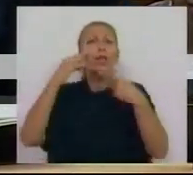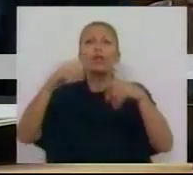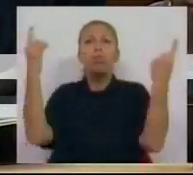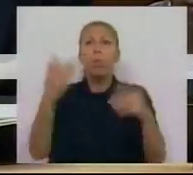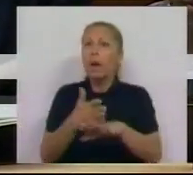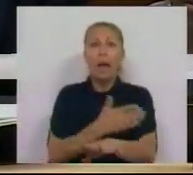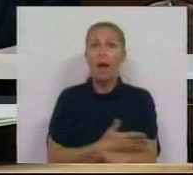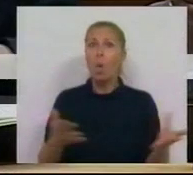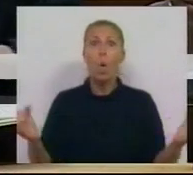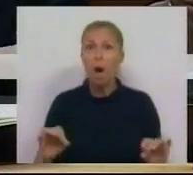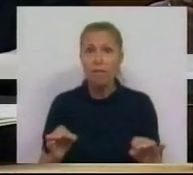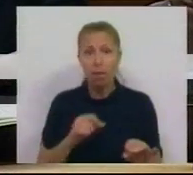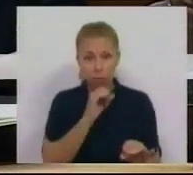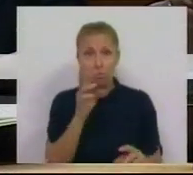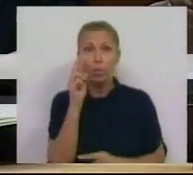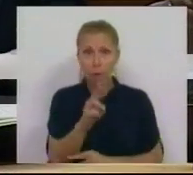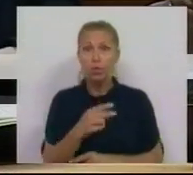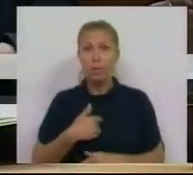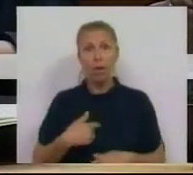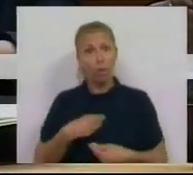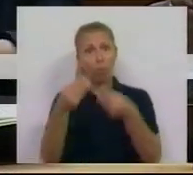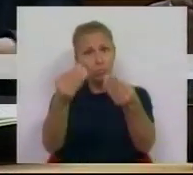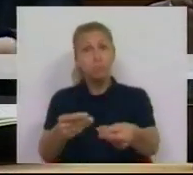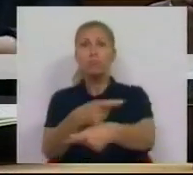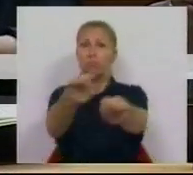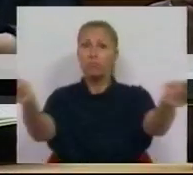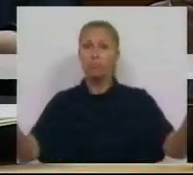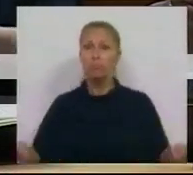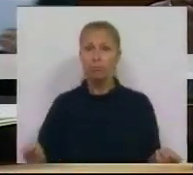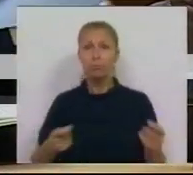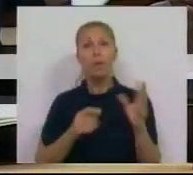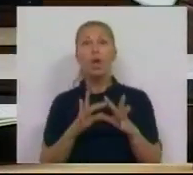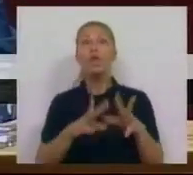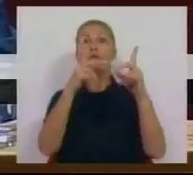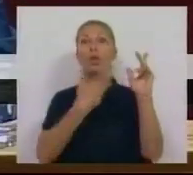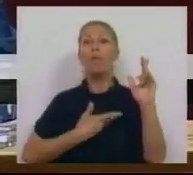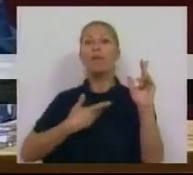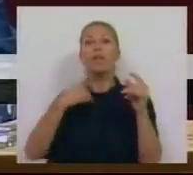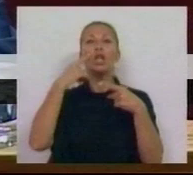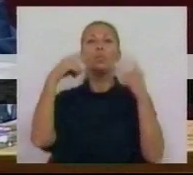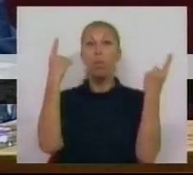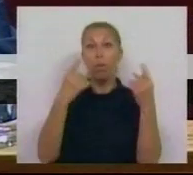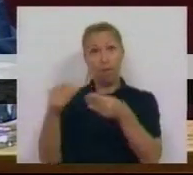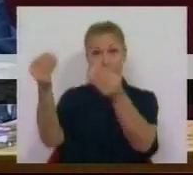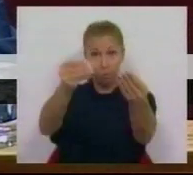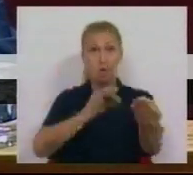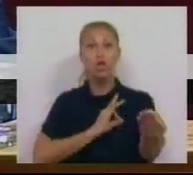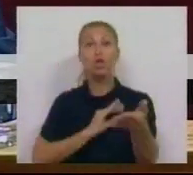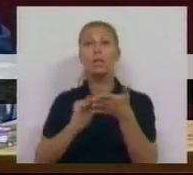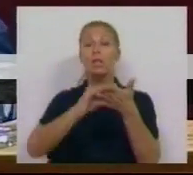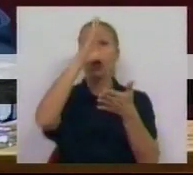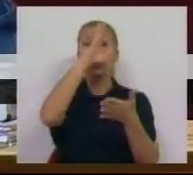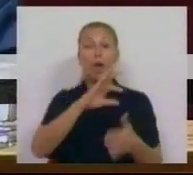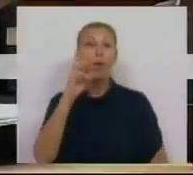ver, aliás, eu entregarei e farei distribuir um gráfico com a evolução das dívidas públicas ao Sr. Secretário de Estado, onde se vê que a dívida pública portuguesa